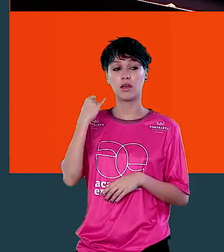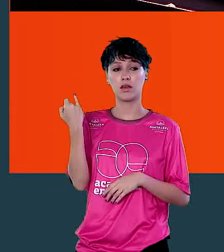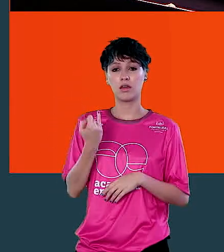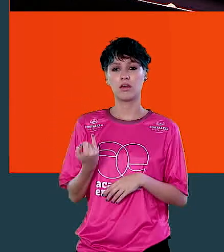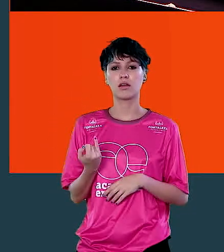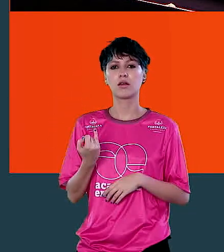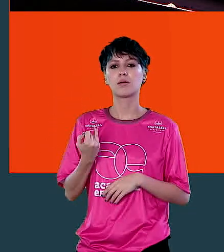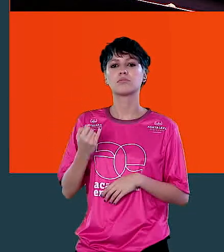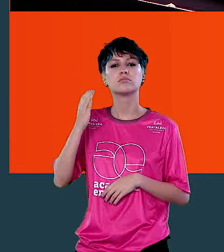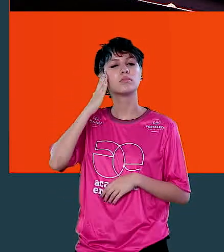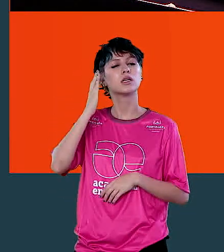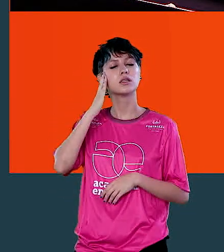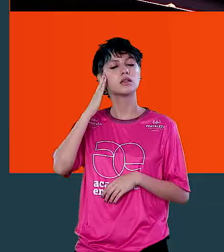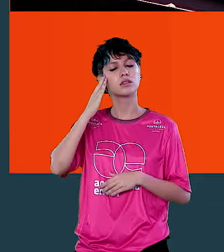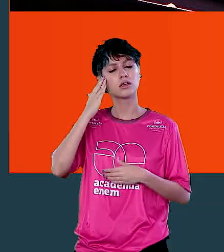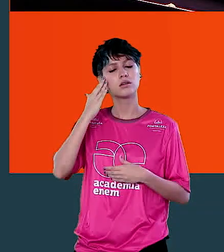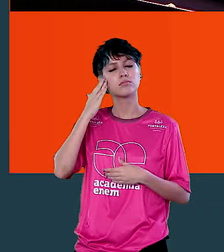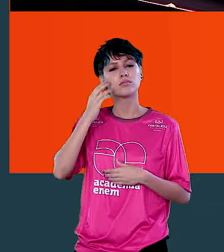para a gente entender a separação do petróleo.